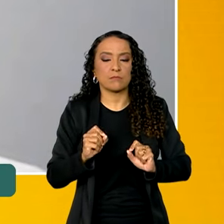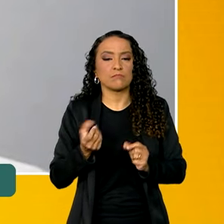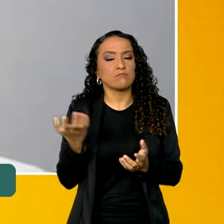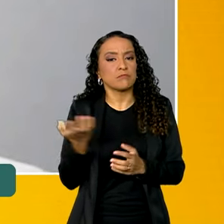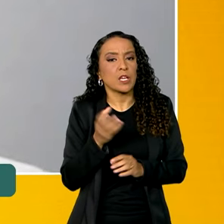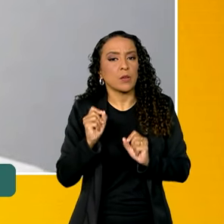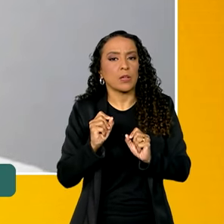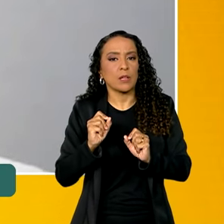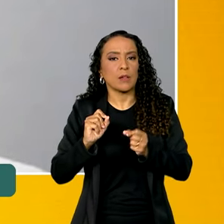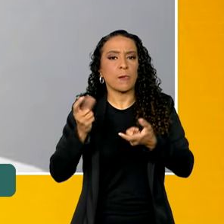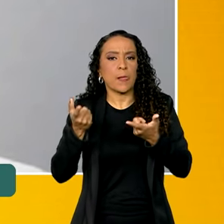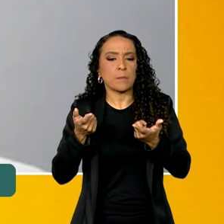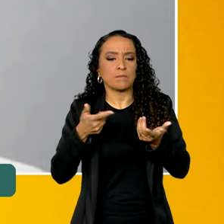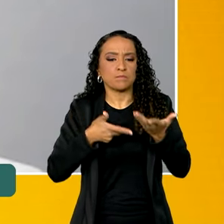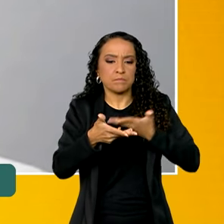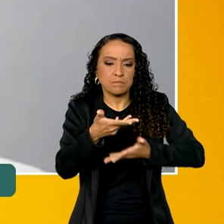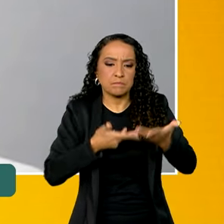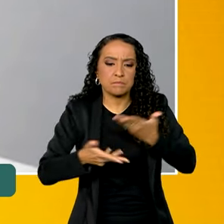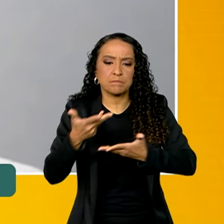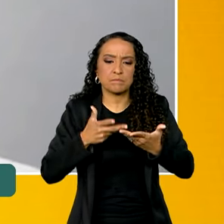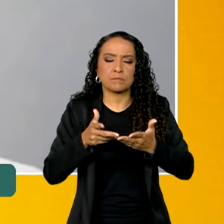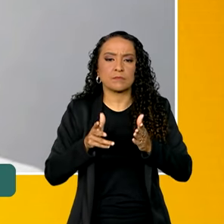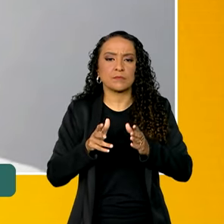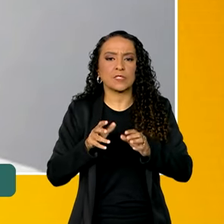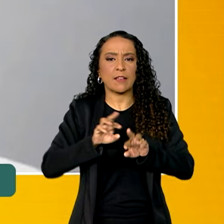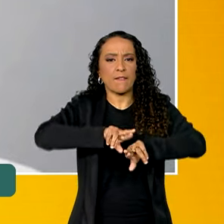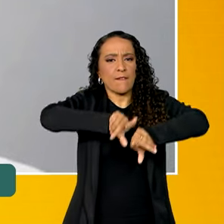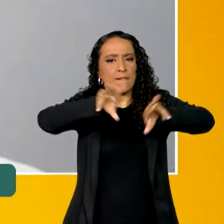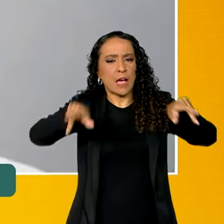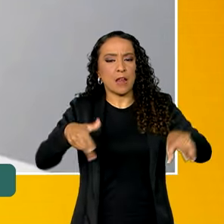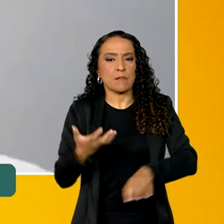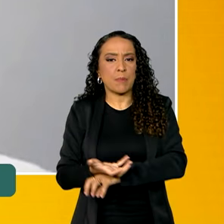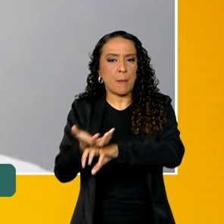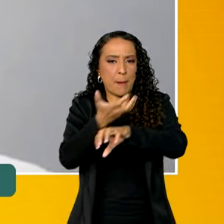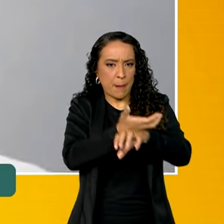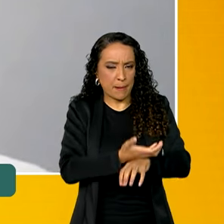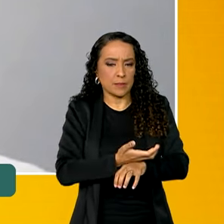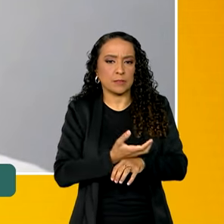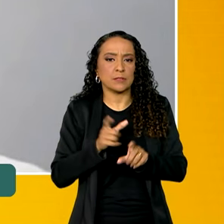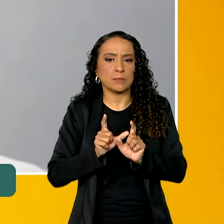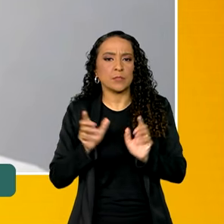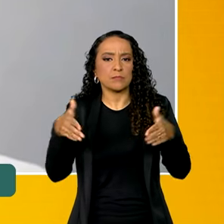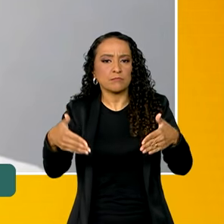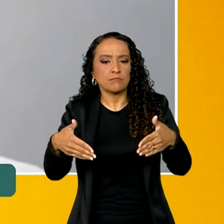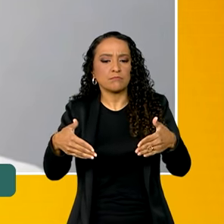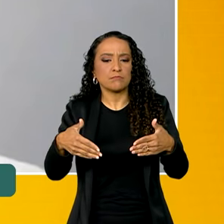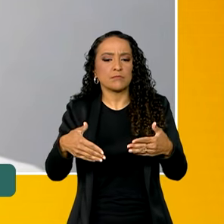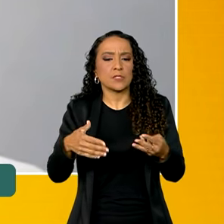pretende fomentar as aplicações interdisciplinares, os olhares entre as